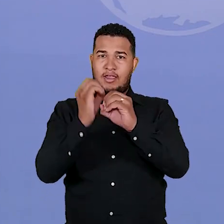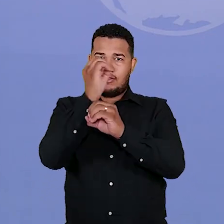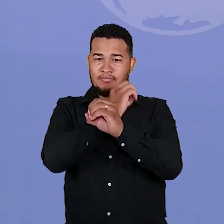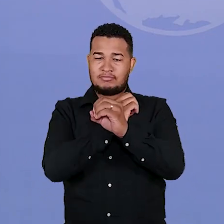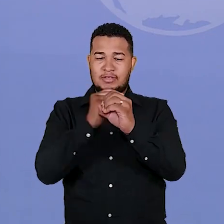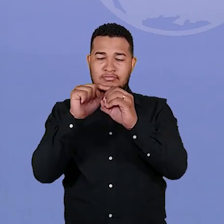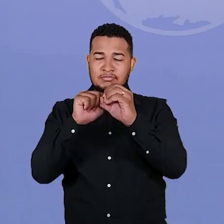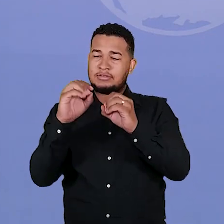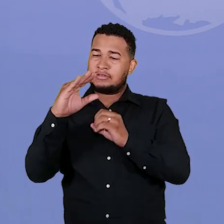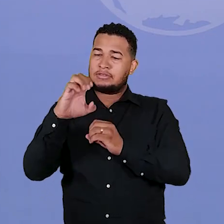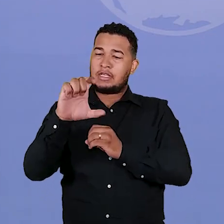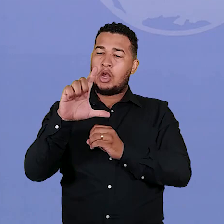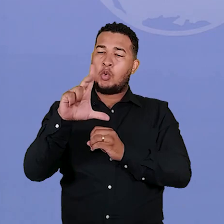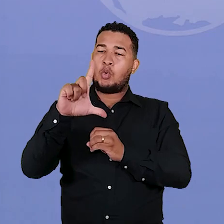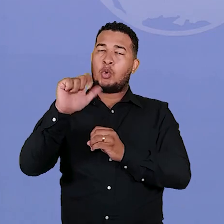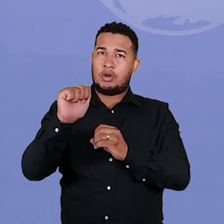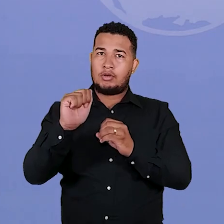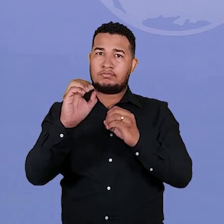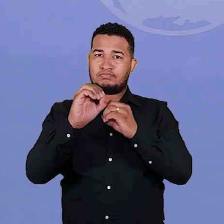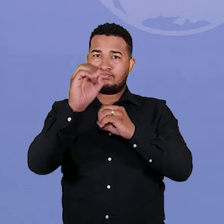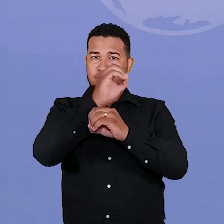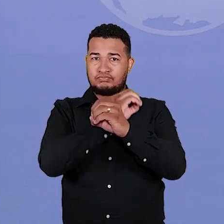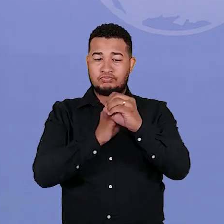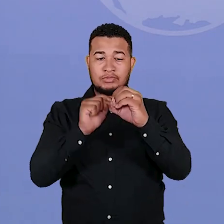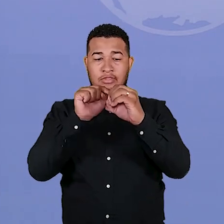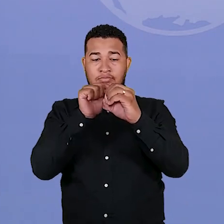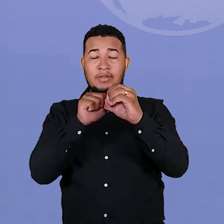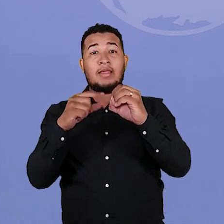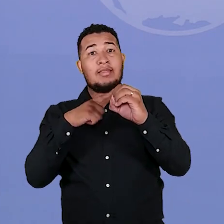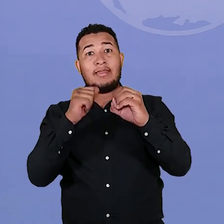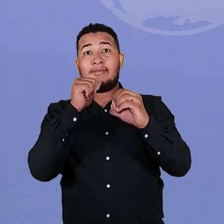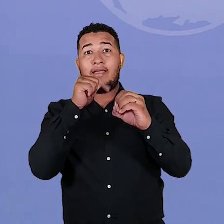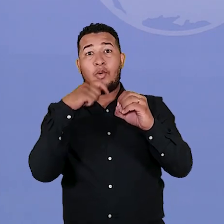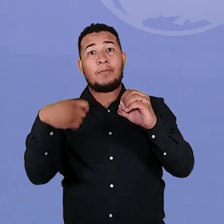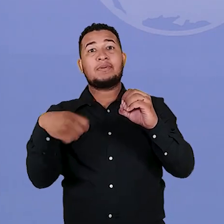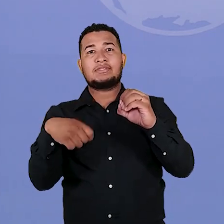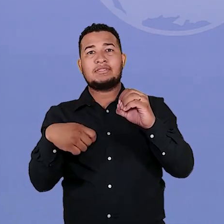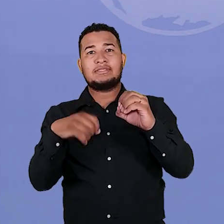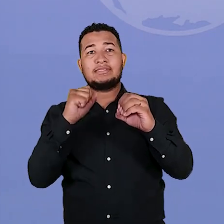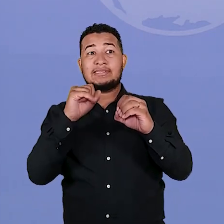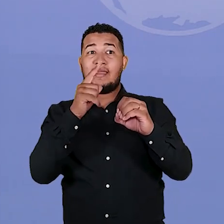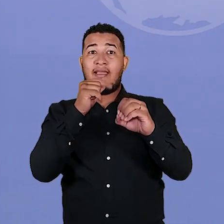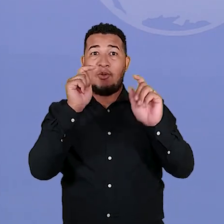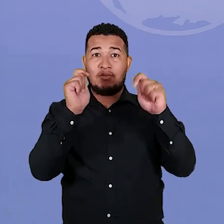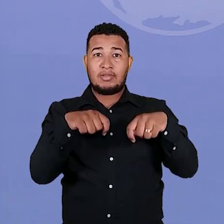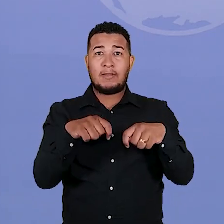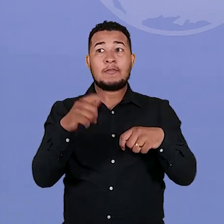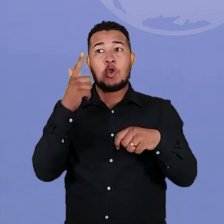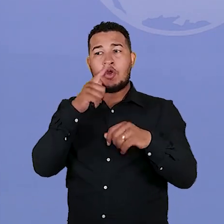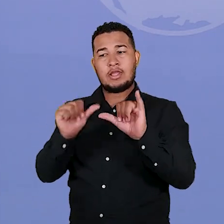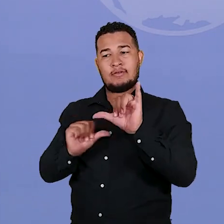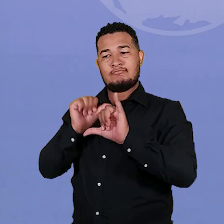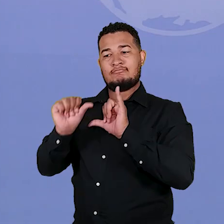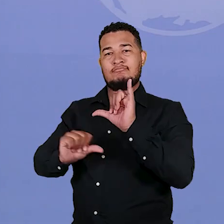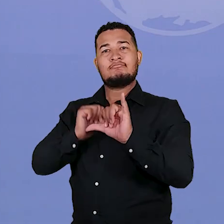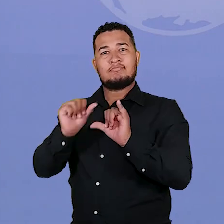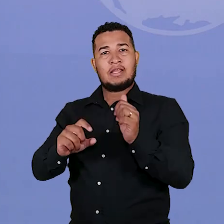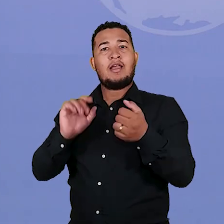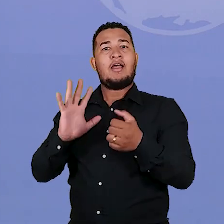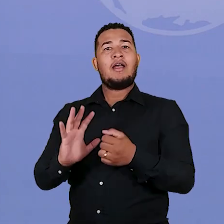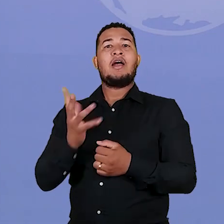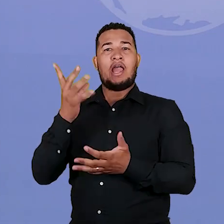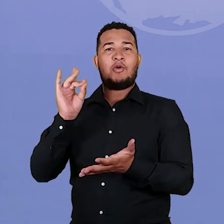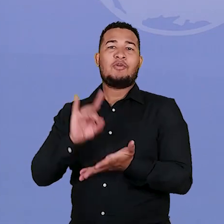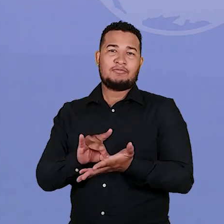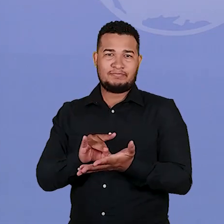nossas células, a gente tem que ter uma quantidade de água. E justamente com a presença de água, nós podemos fazer as